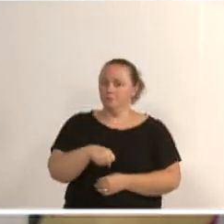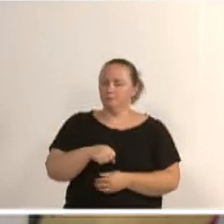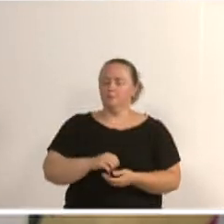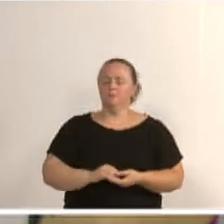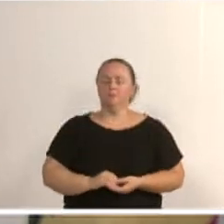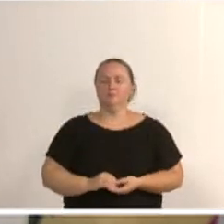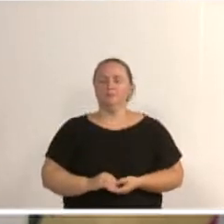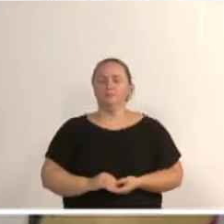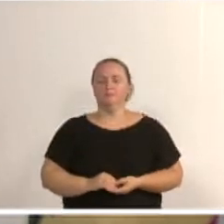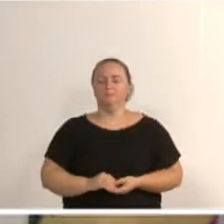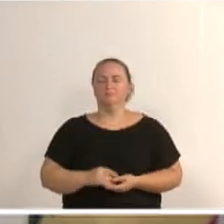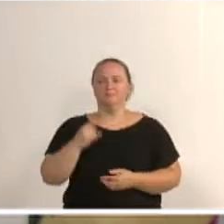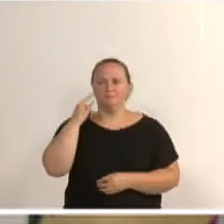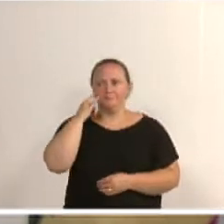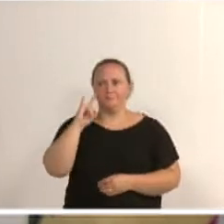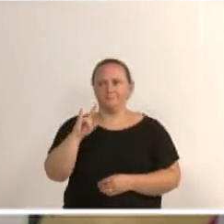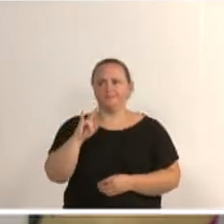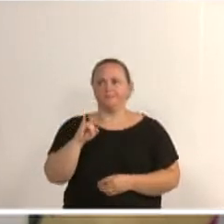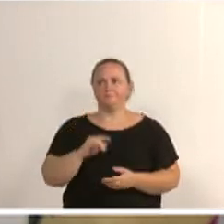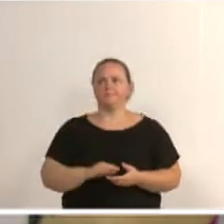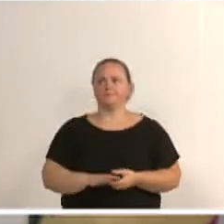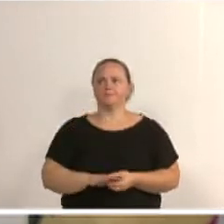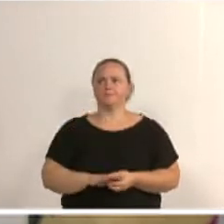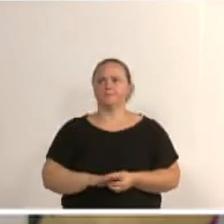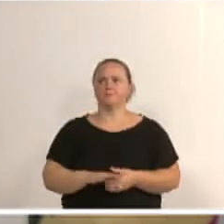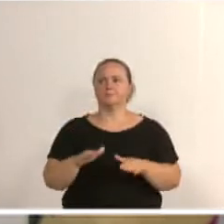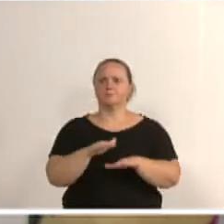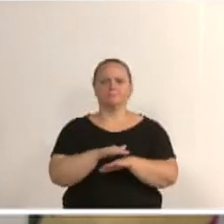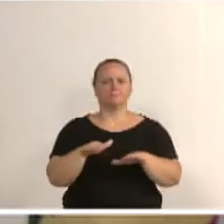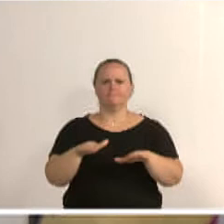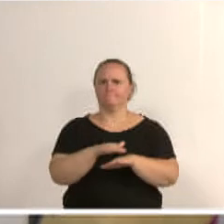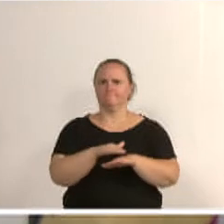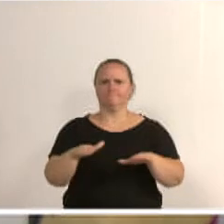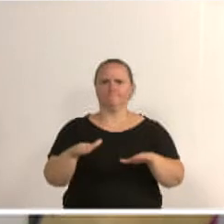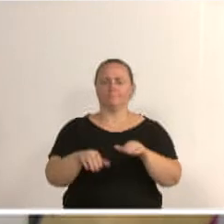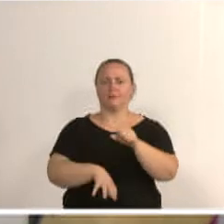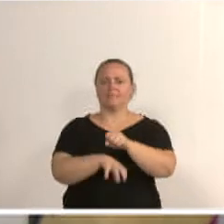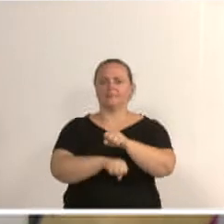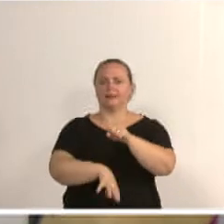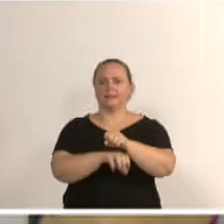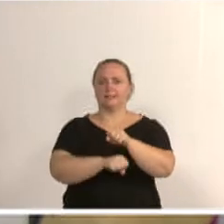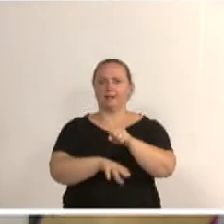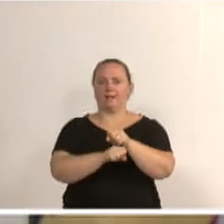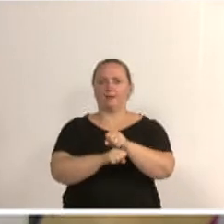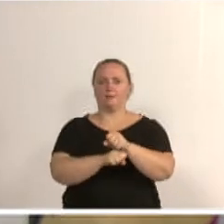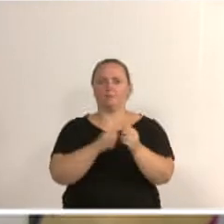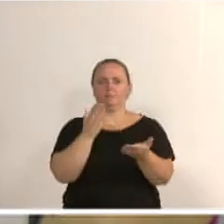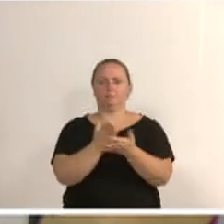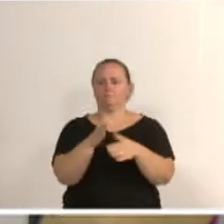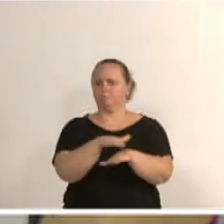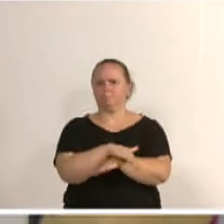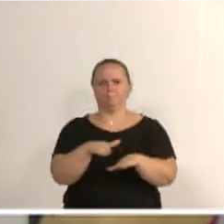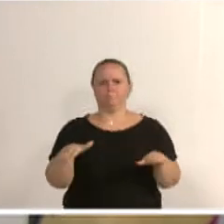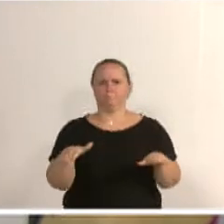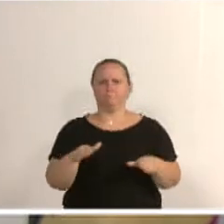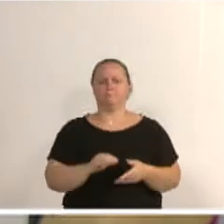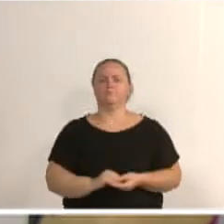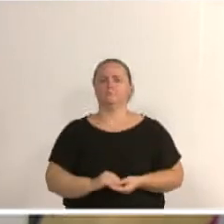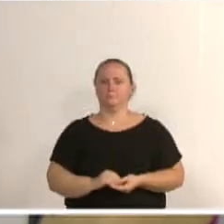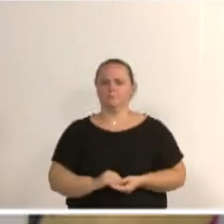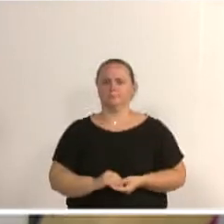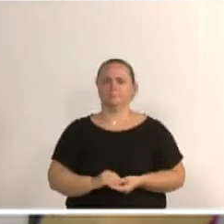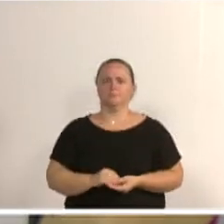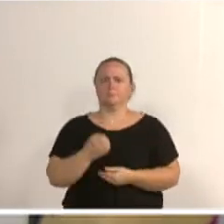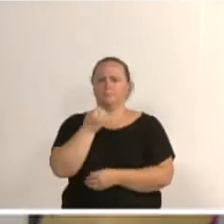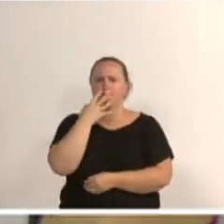último, gente, desmontar o CETERB, essa que é a verdade. Né? Desmontar o CETERB, e isso não tem feito bem